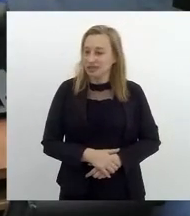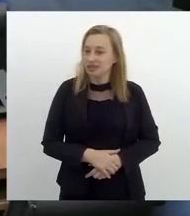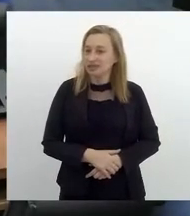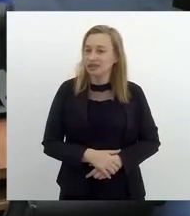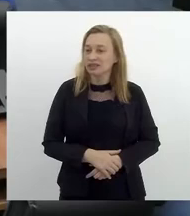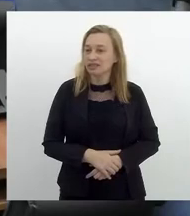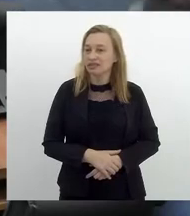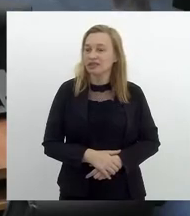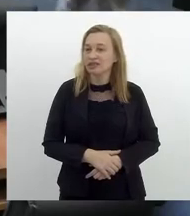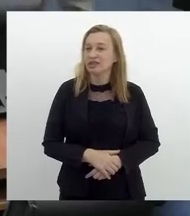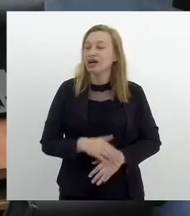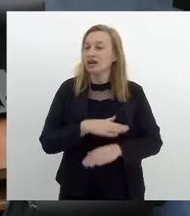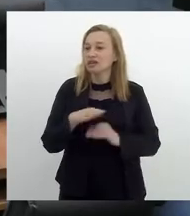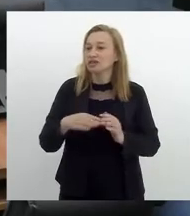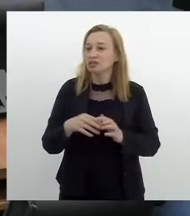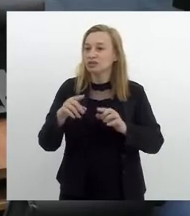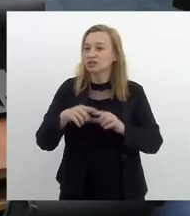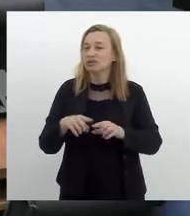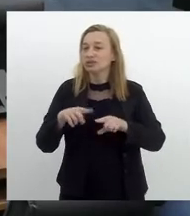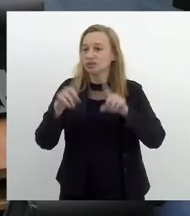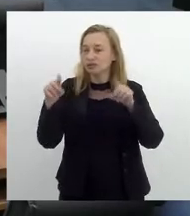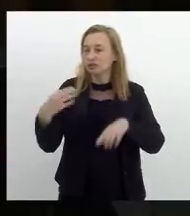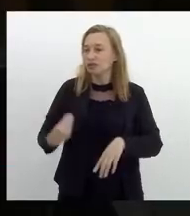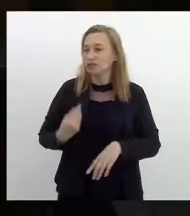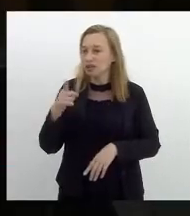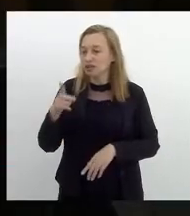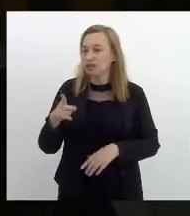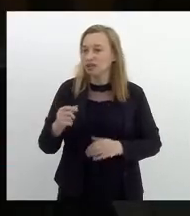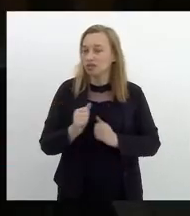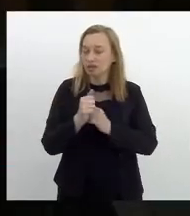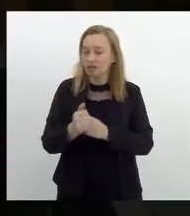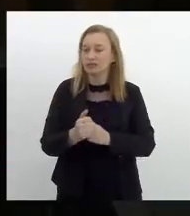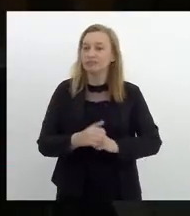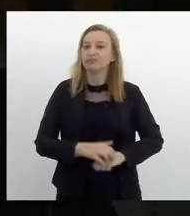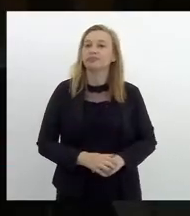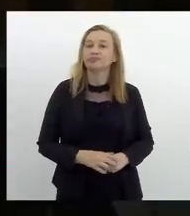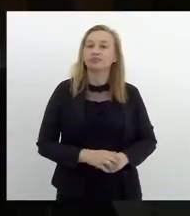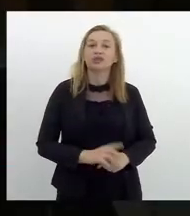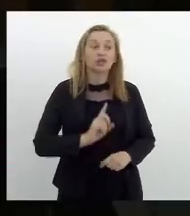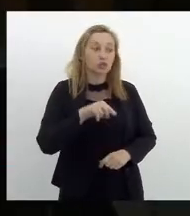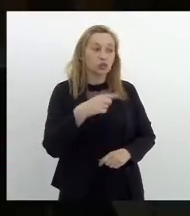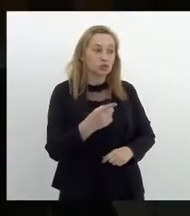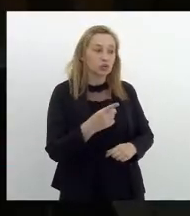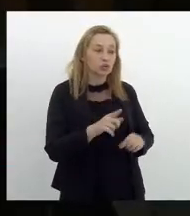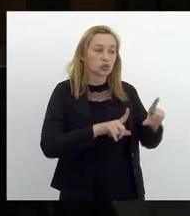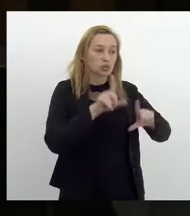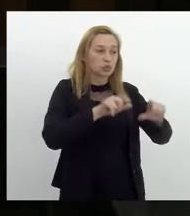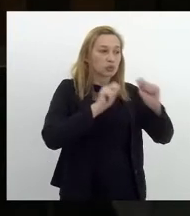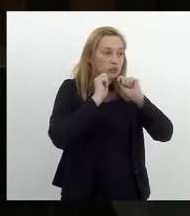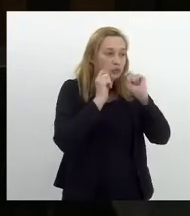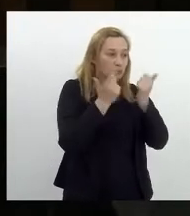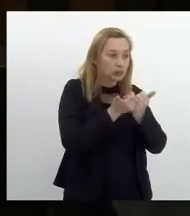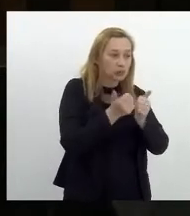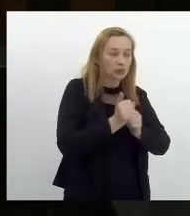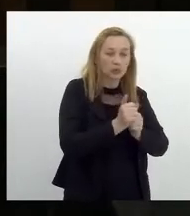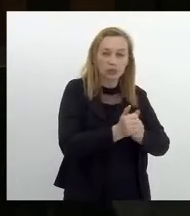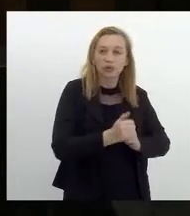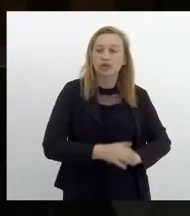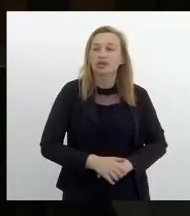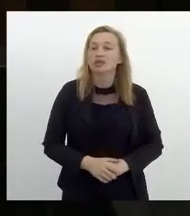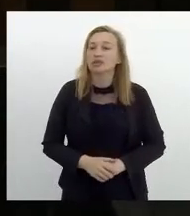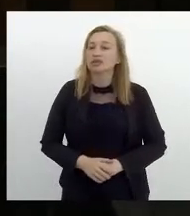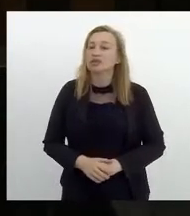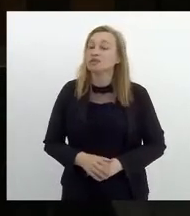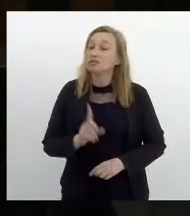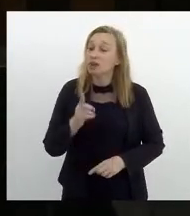galeria, todos os servidores que estão aqui hoje nos acompanhando e aqueles que nos acompanham através da TV Alerj. Esse